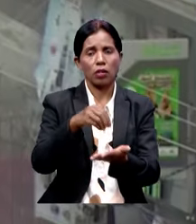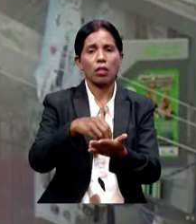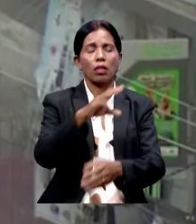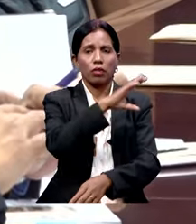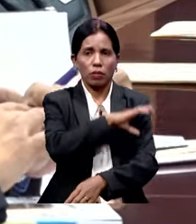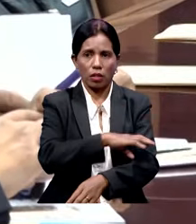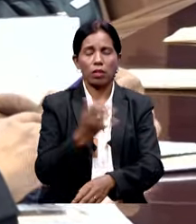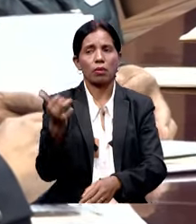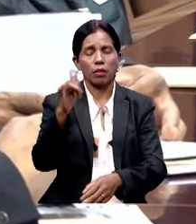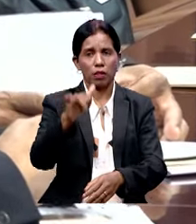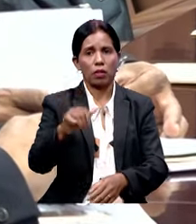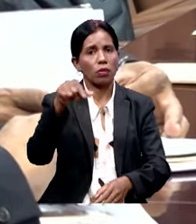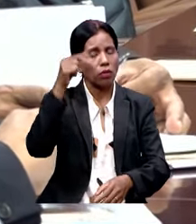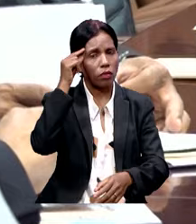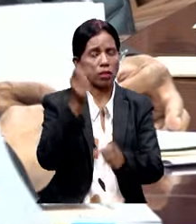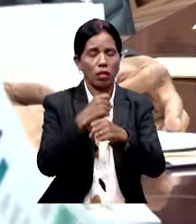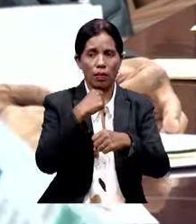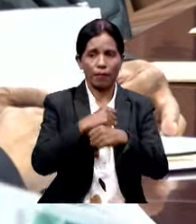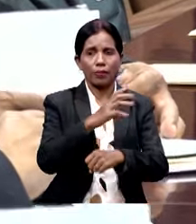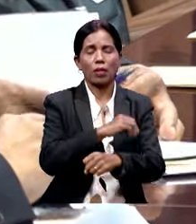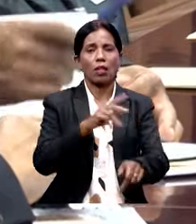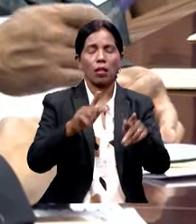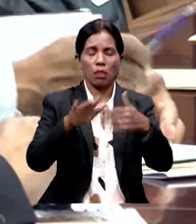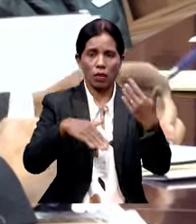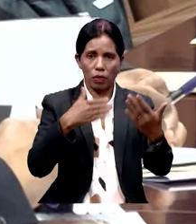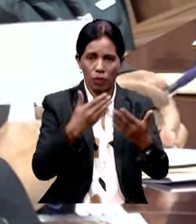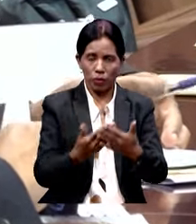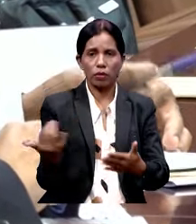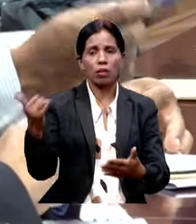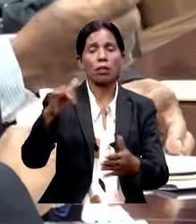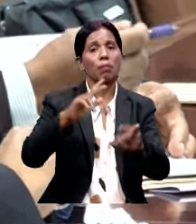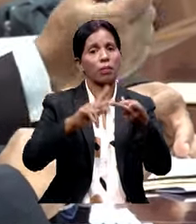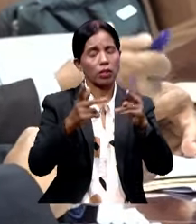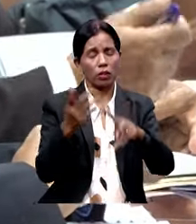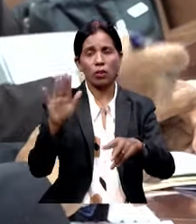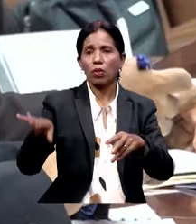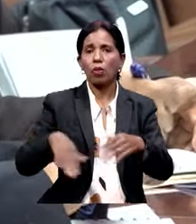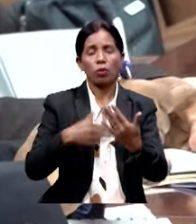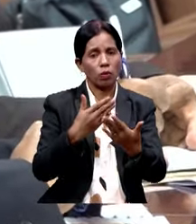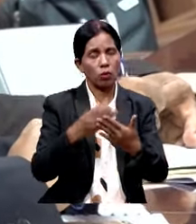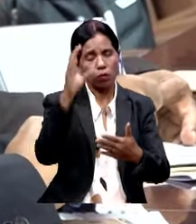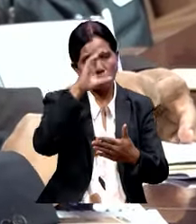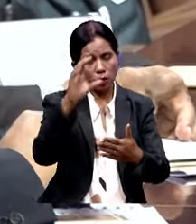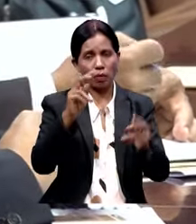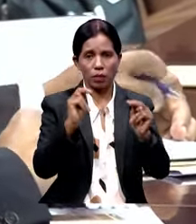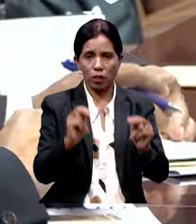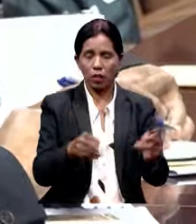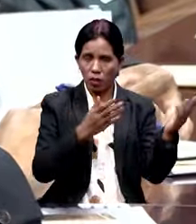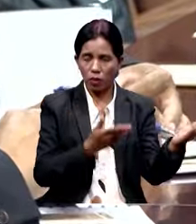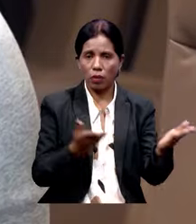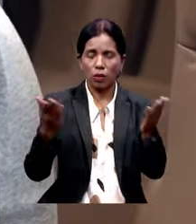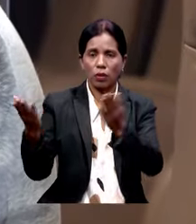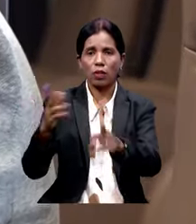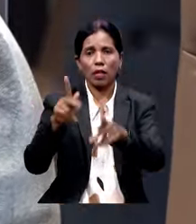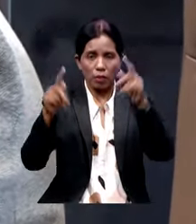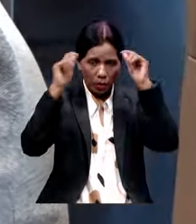segurança basira. No nem governo ralo coordenação com a entidade competente no parceiro Sira, busca ela meios nebe precisa onde haruka fila